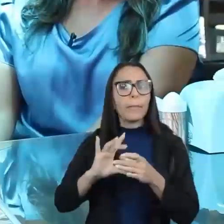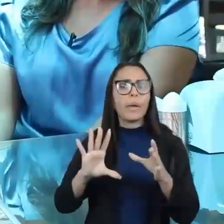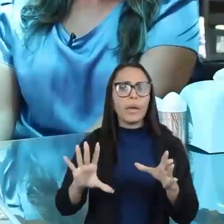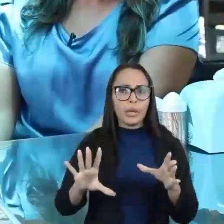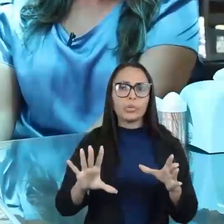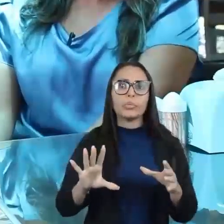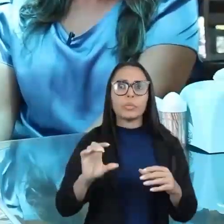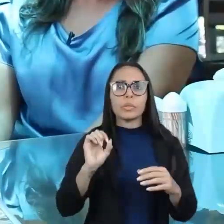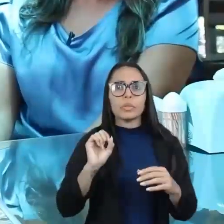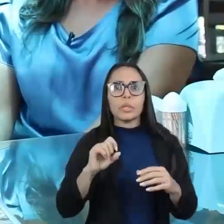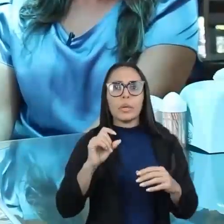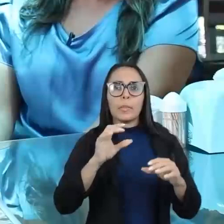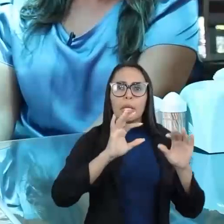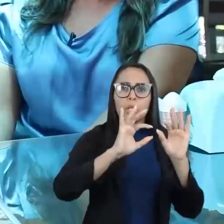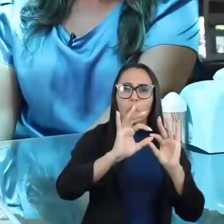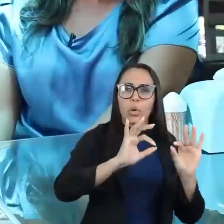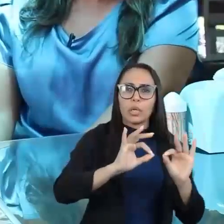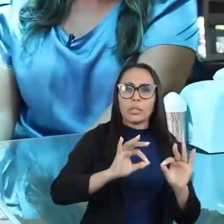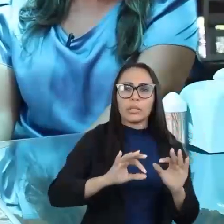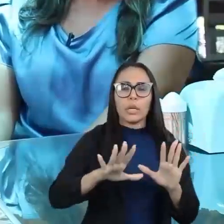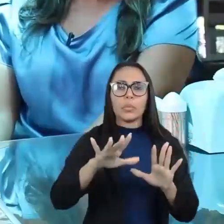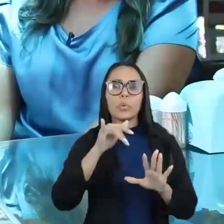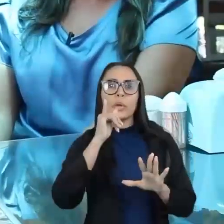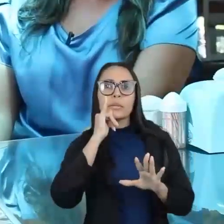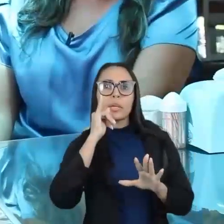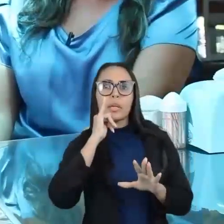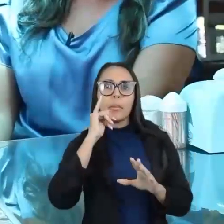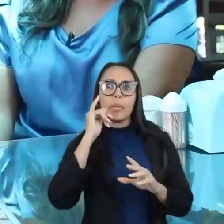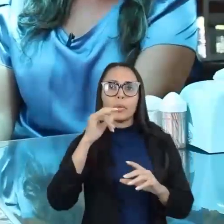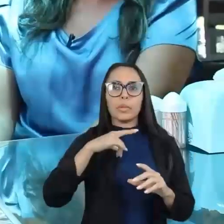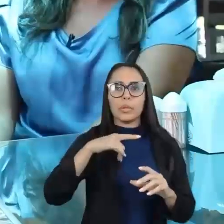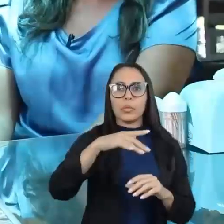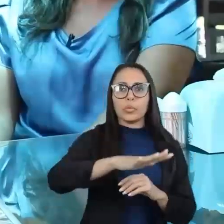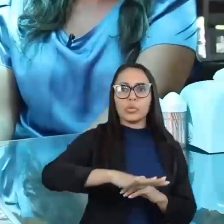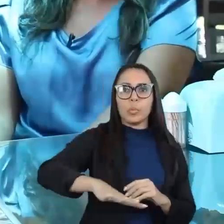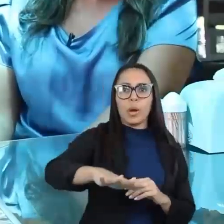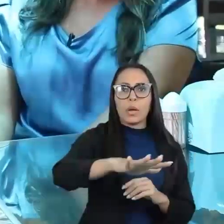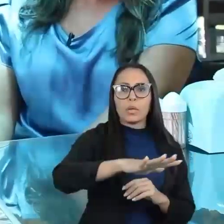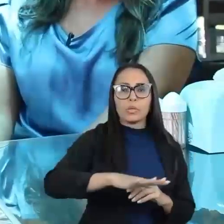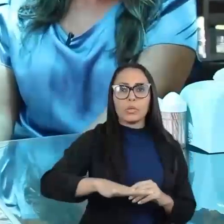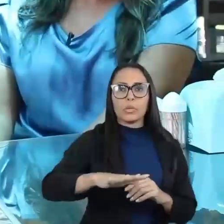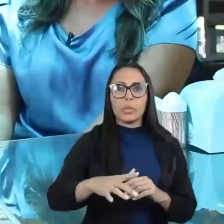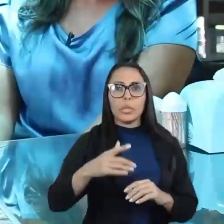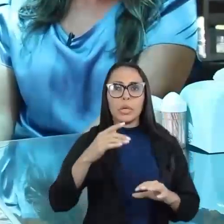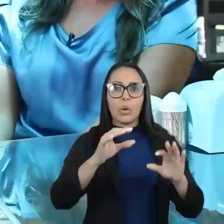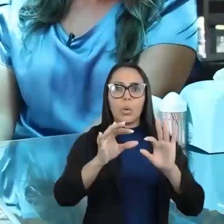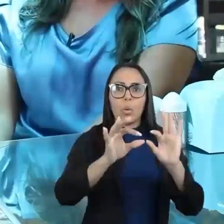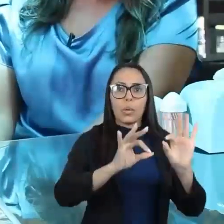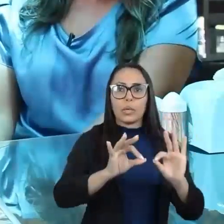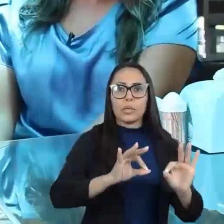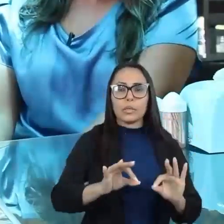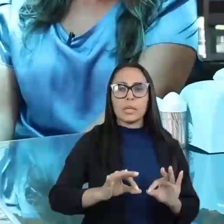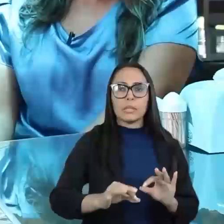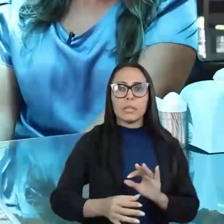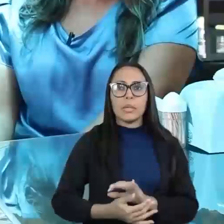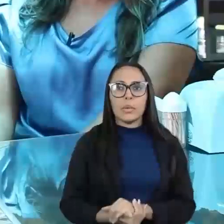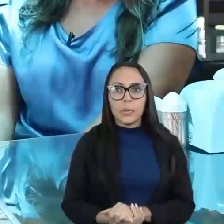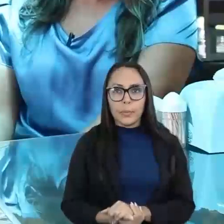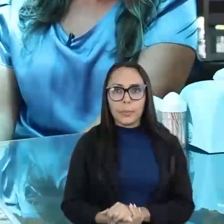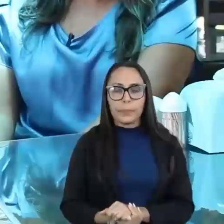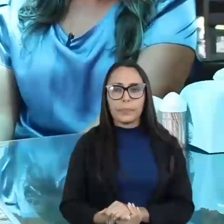eles moldarem algumas coisas. Por exemplo, a gente tem um espaço de produção que muitas vezes a gente coloca eles para criarem.